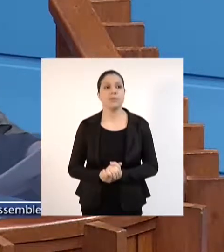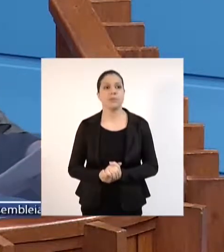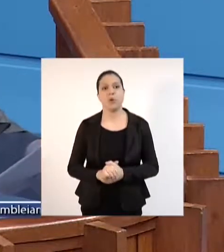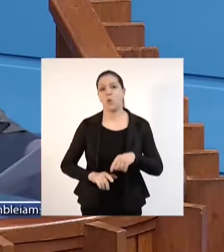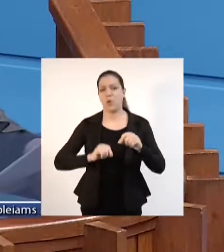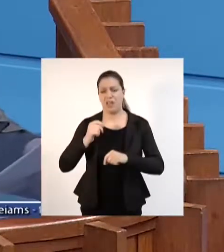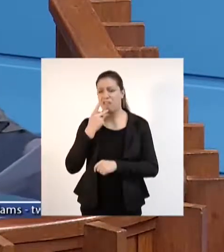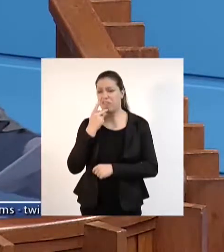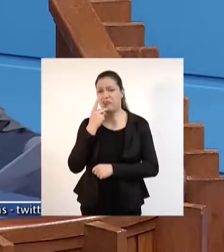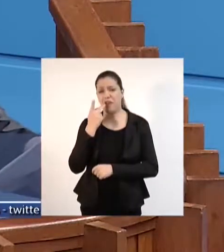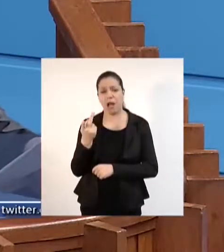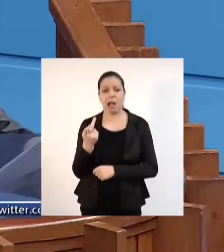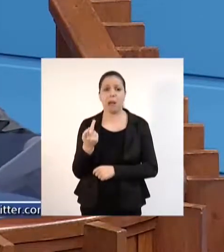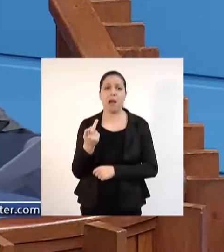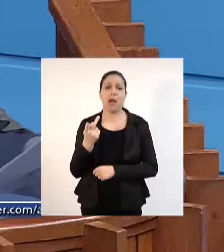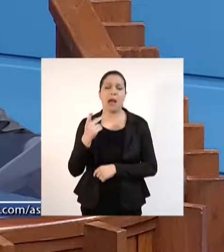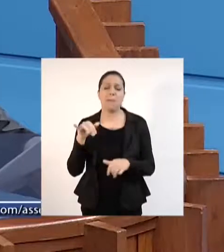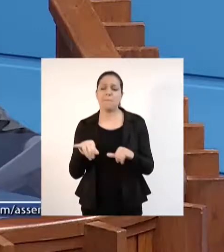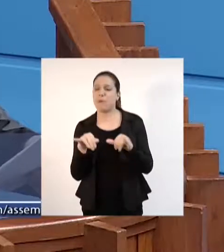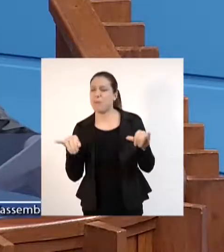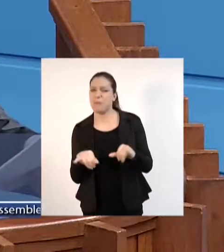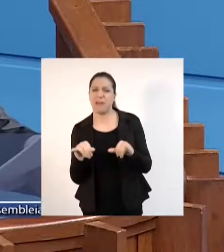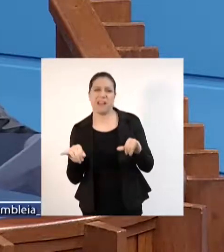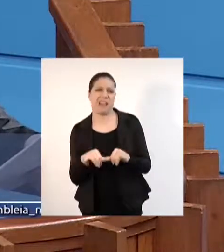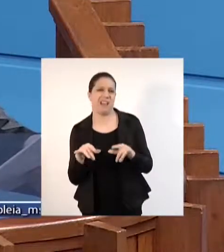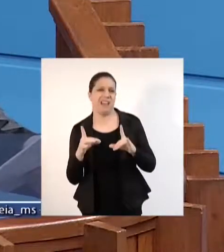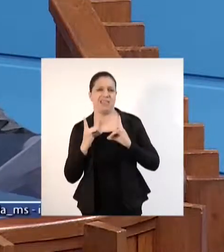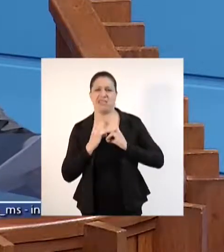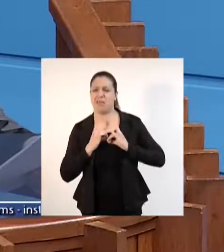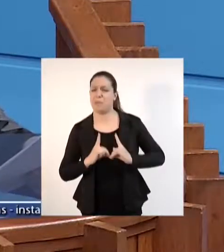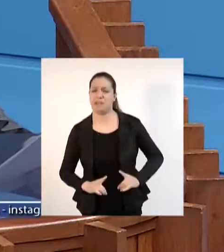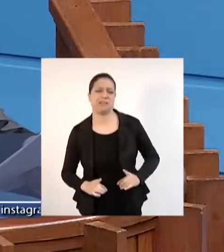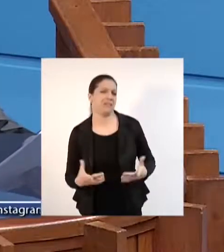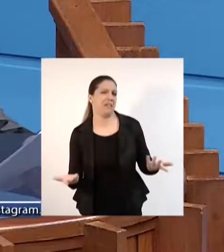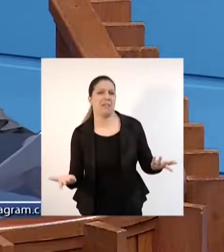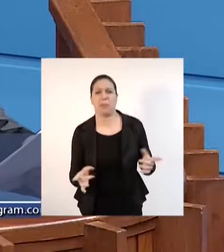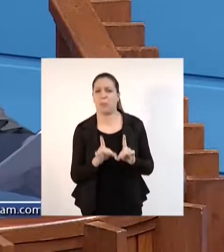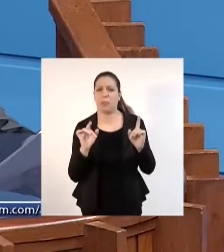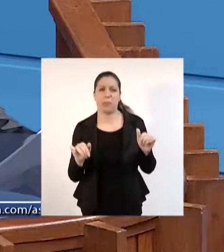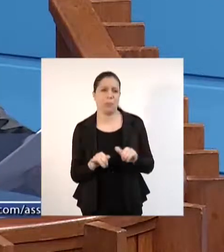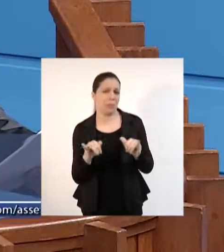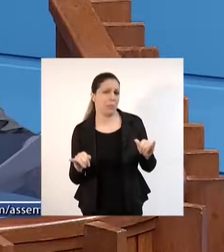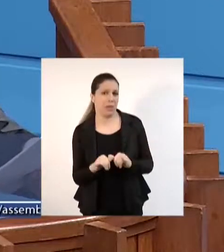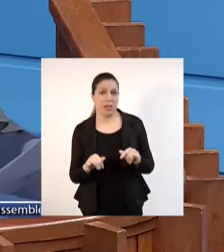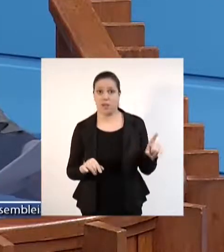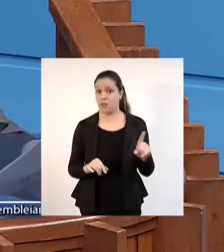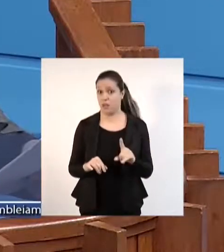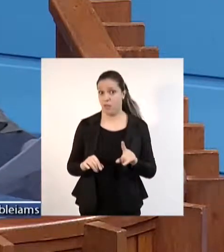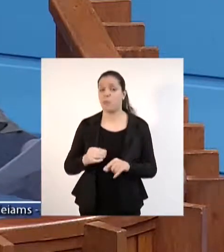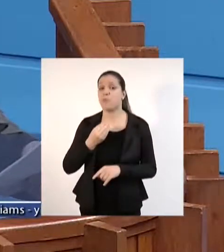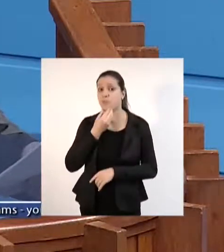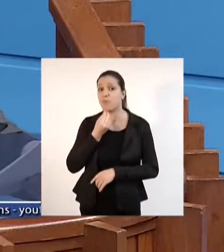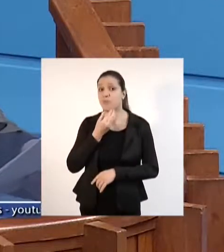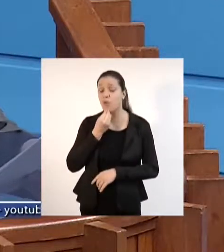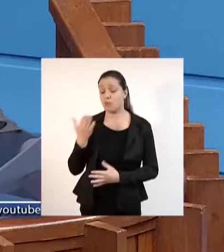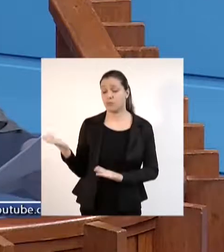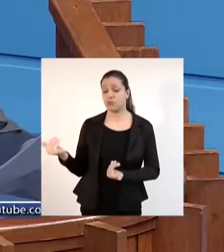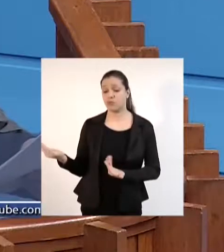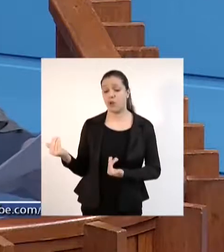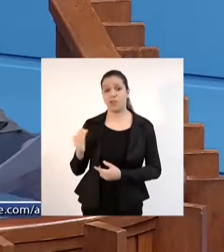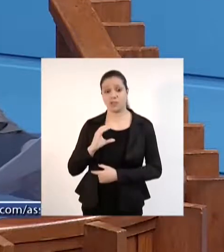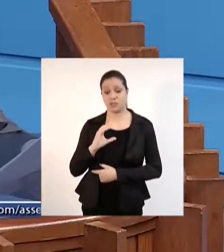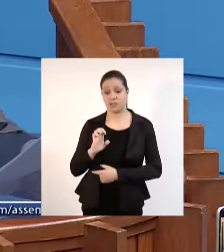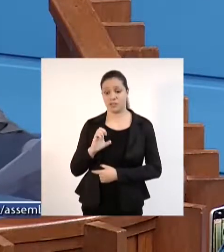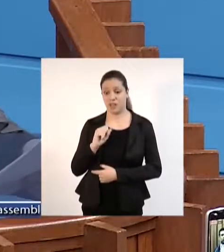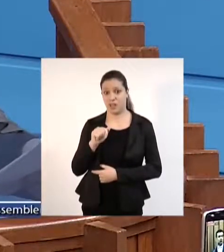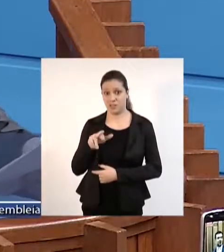sobre depressão sem ajuda em escola. Relatos de colegas e mãe de César, adolescente de 14 anos, que